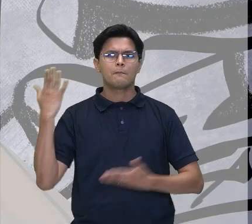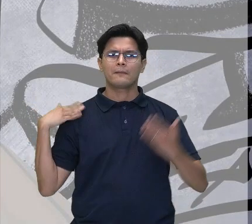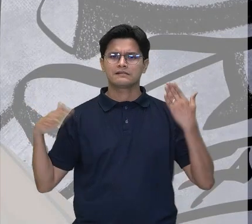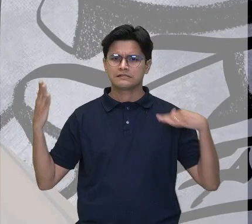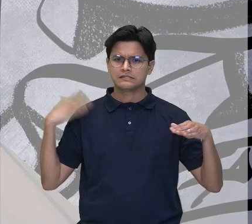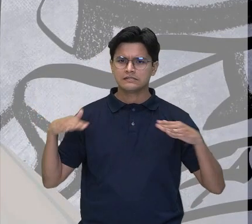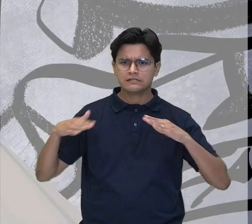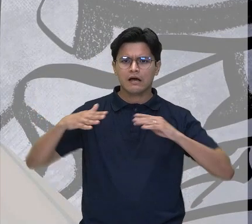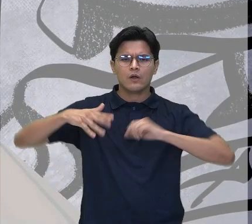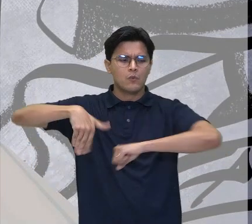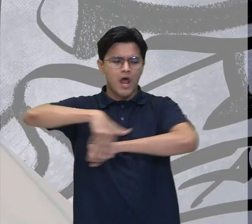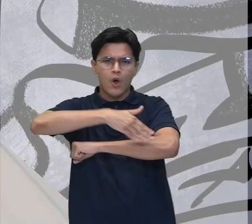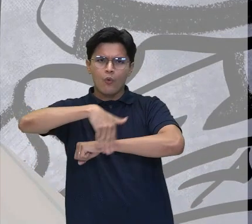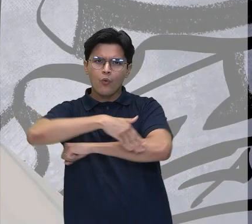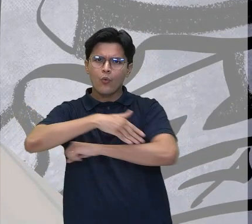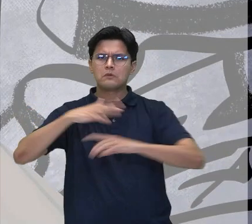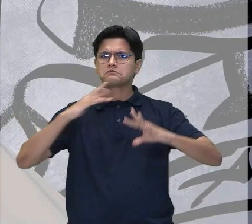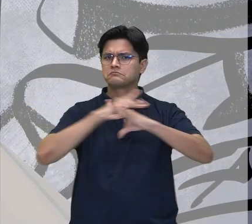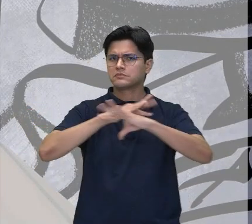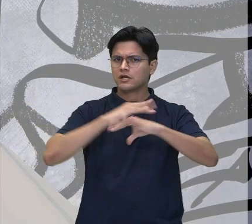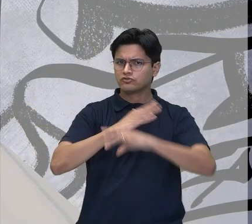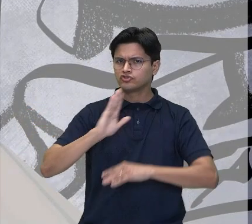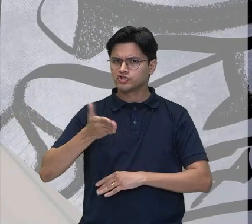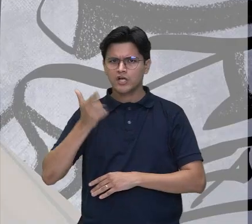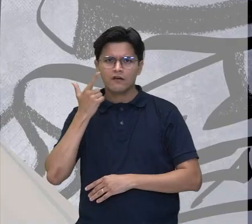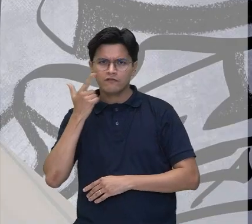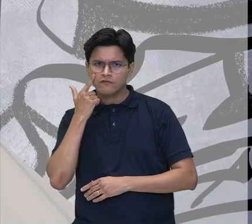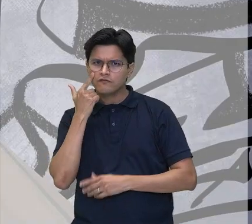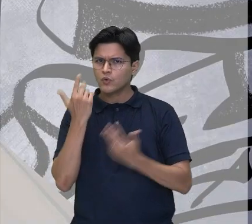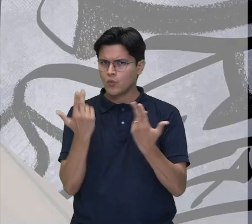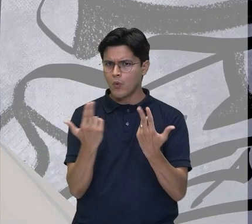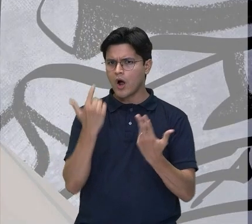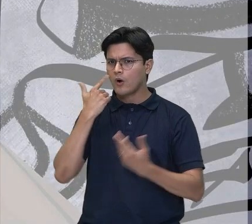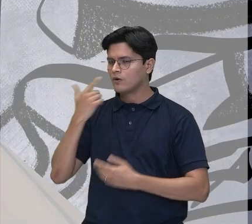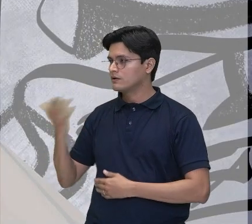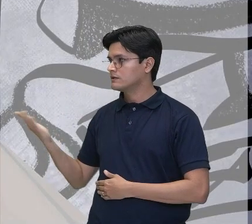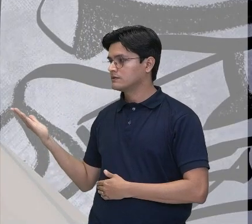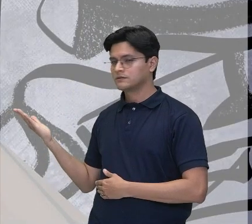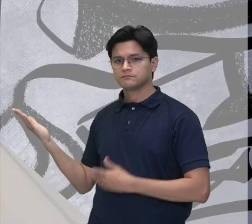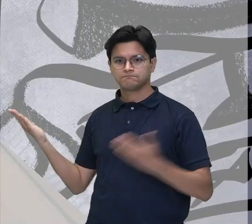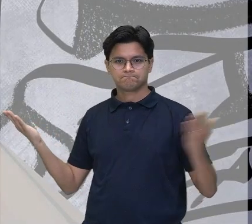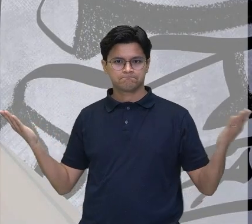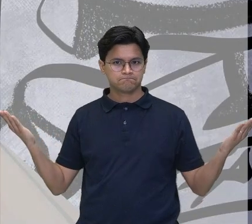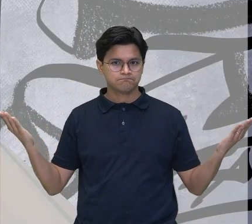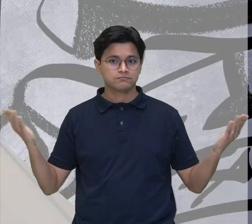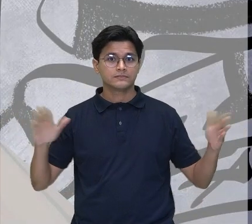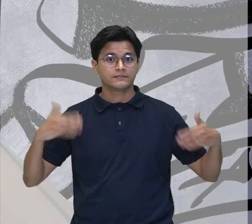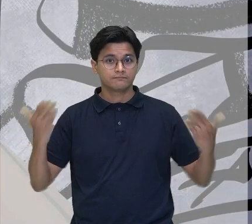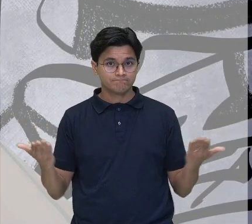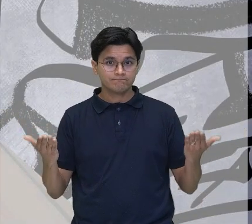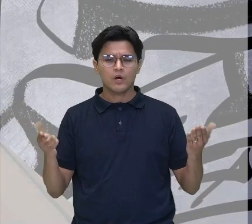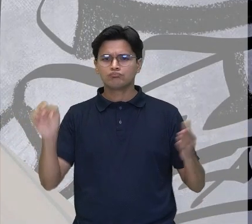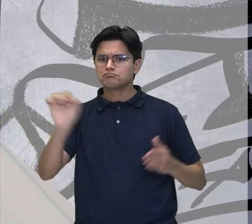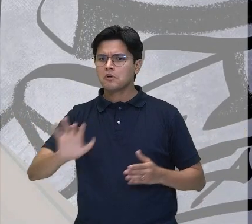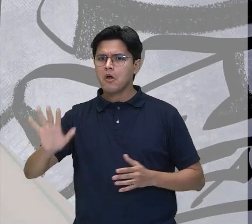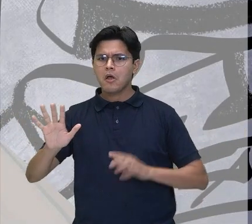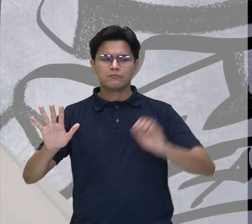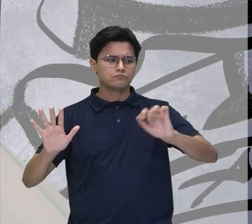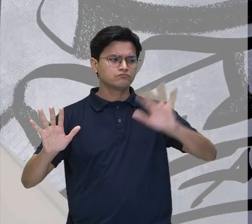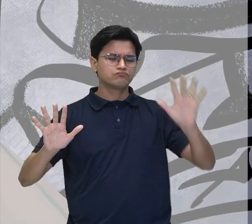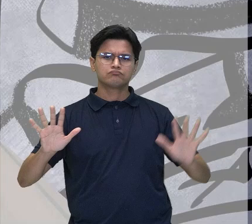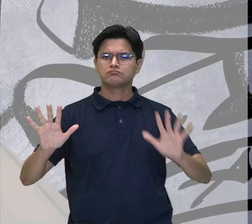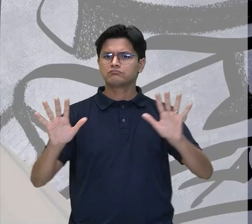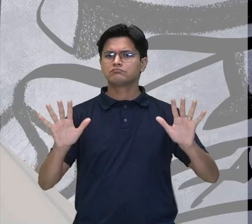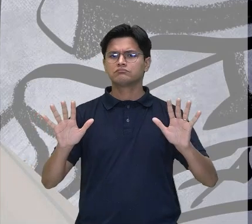depararam com isso? Esse ou esse? Essas imagens, qual delas